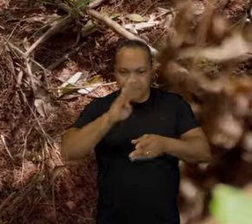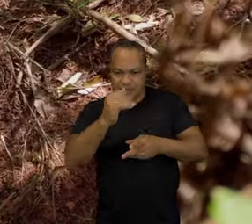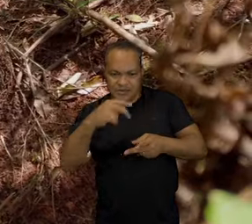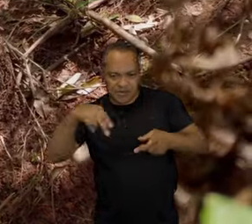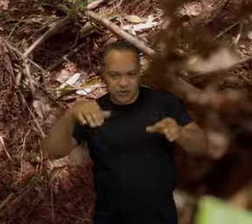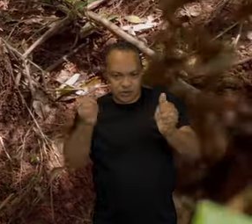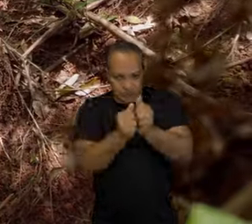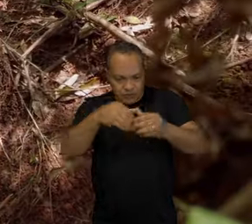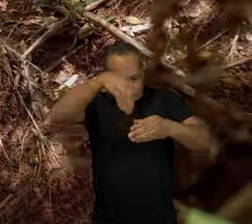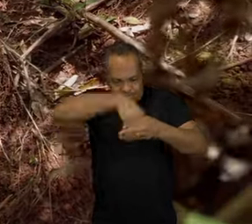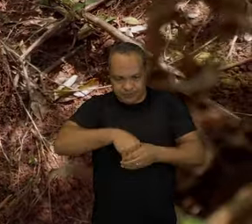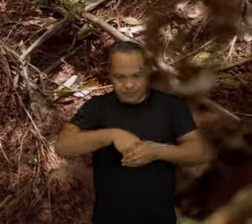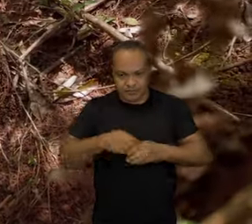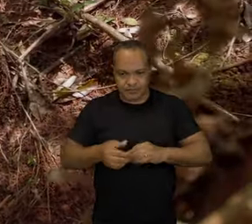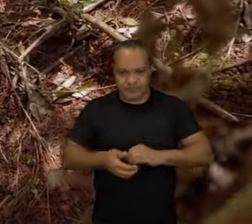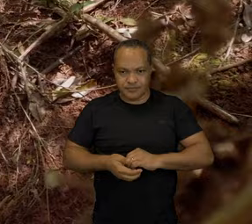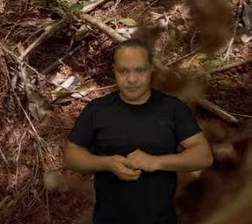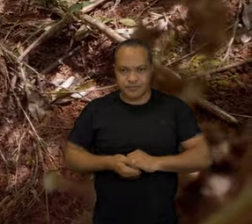hidrográfica.